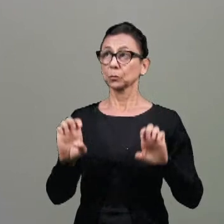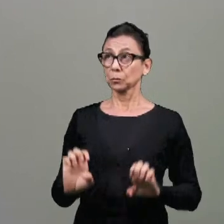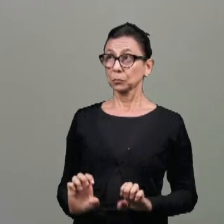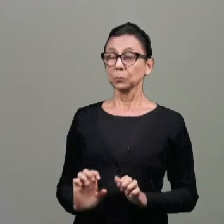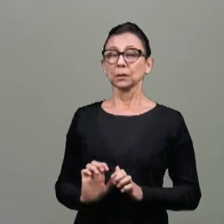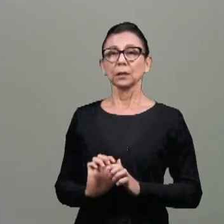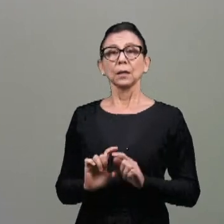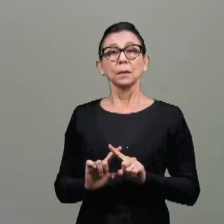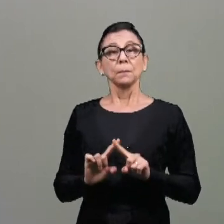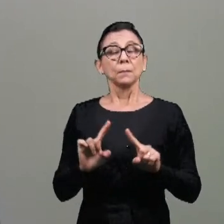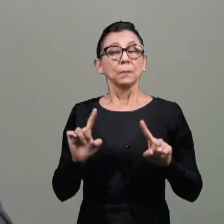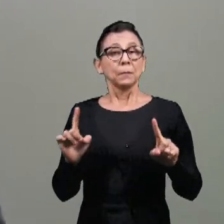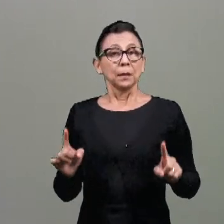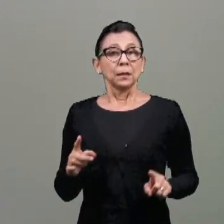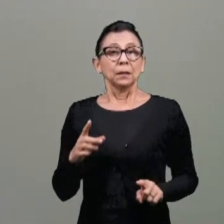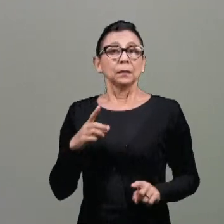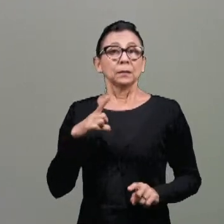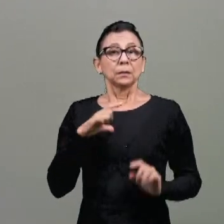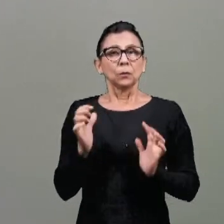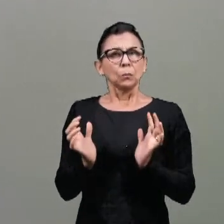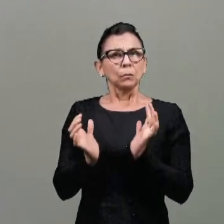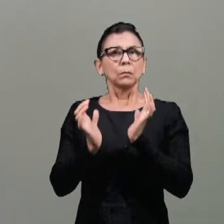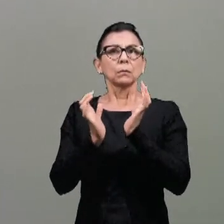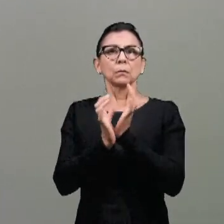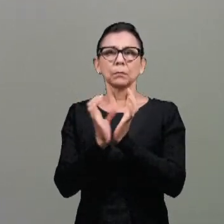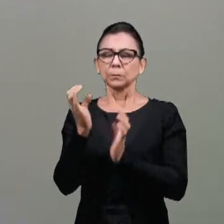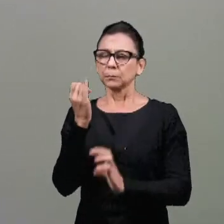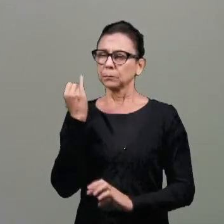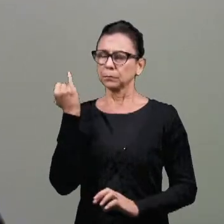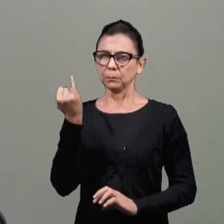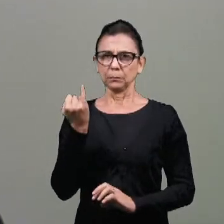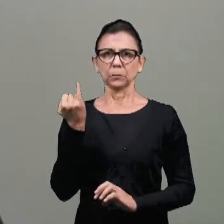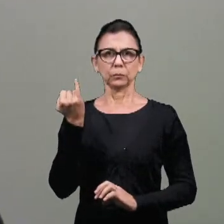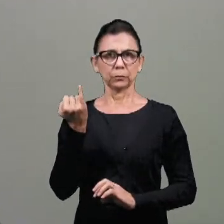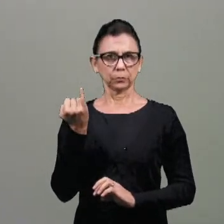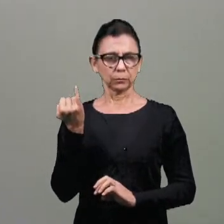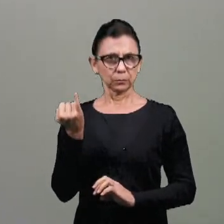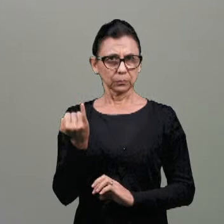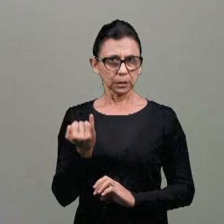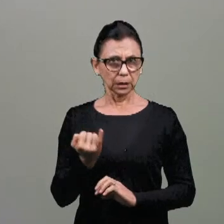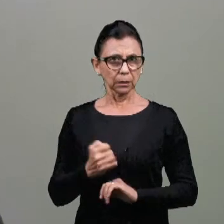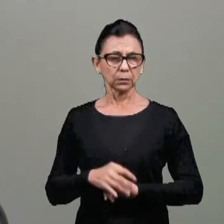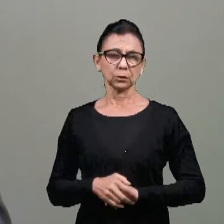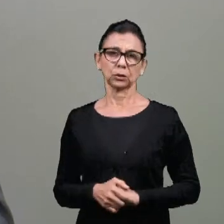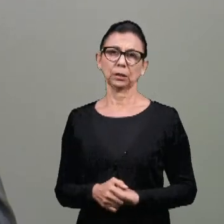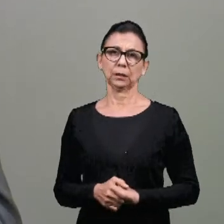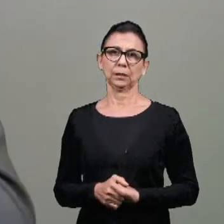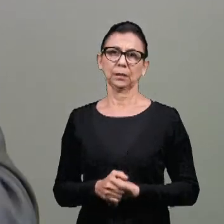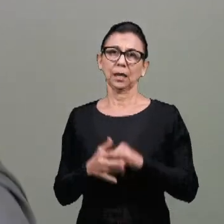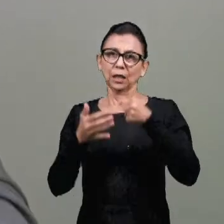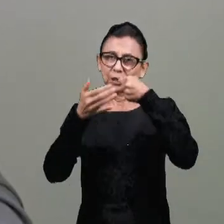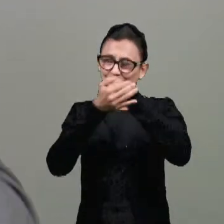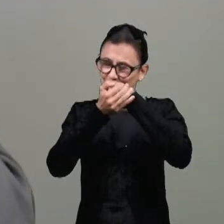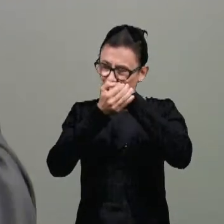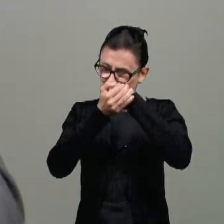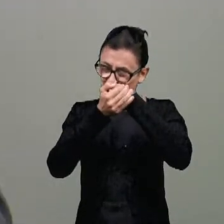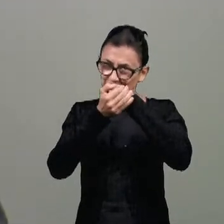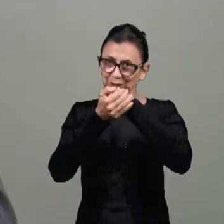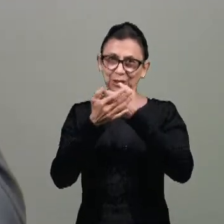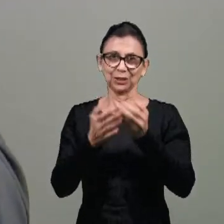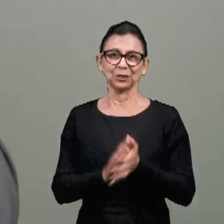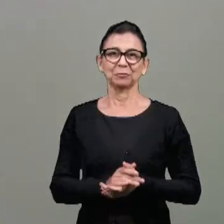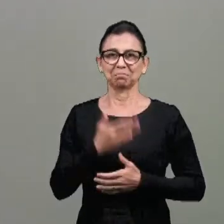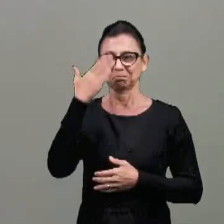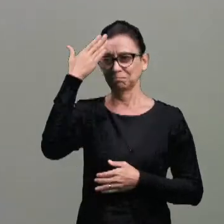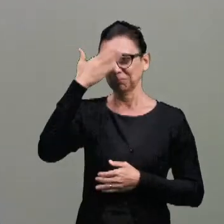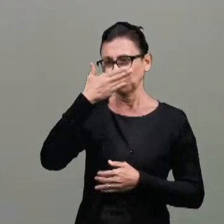um grupo que tem uma importância muito grande, que não aparece na maioria das vezes, não está nas câmeras